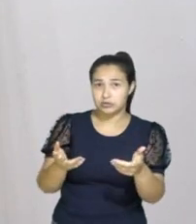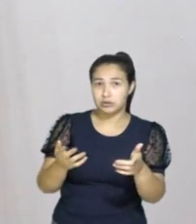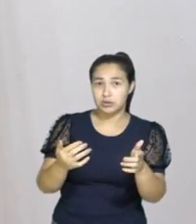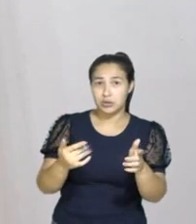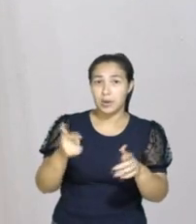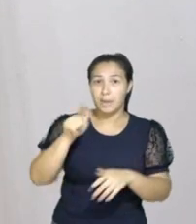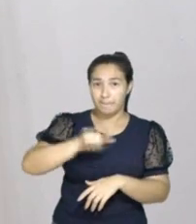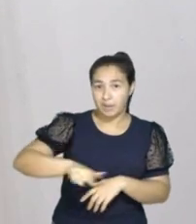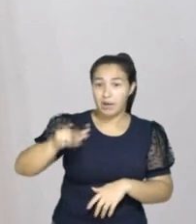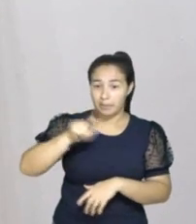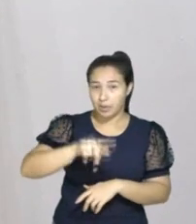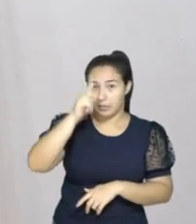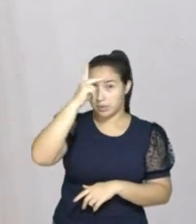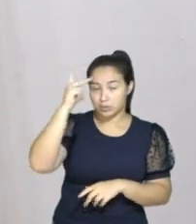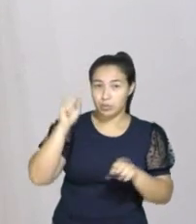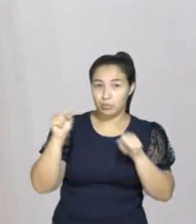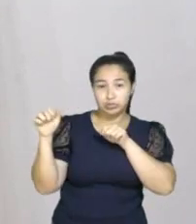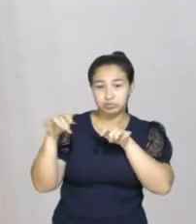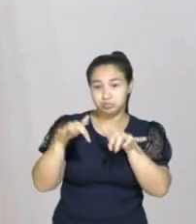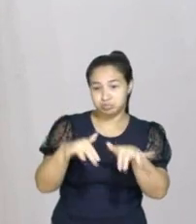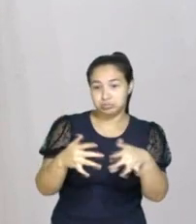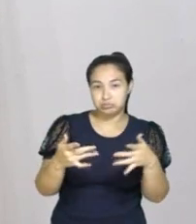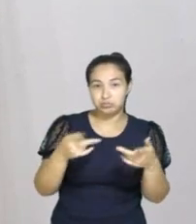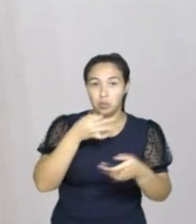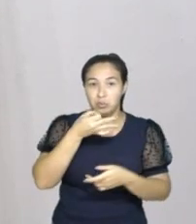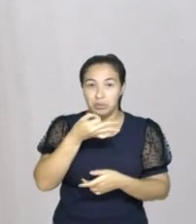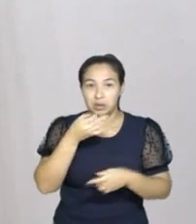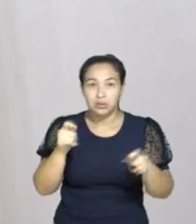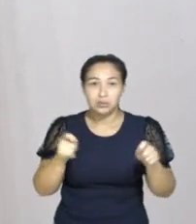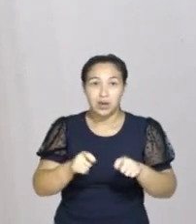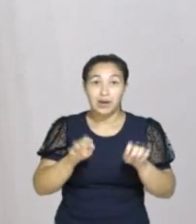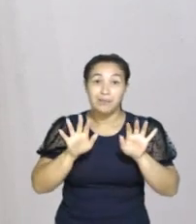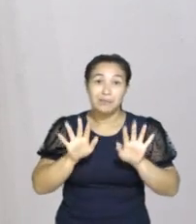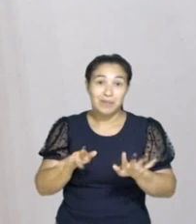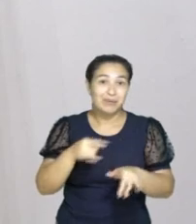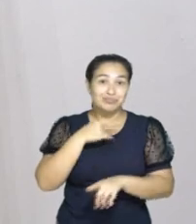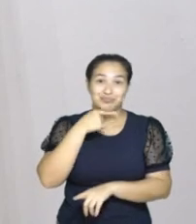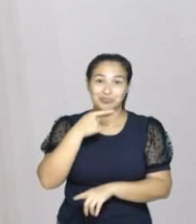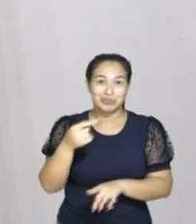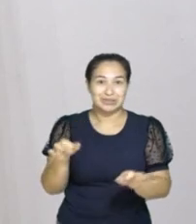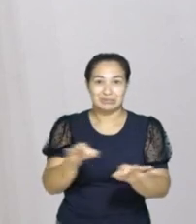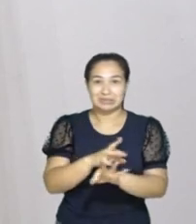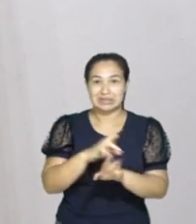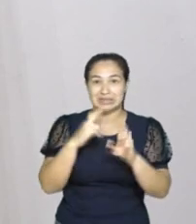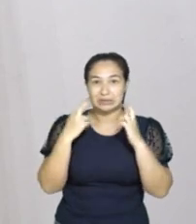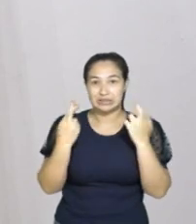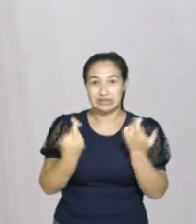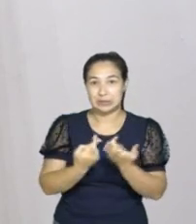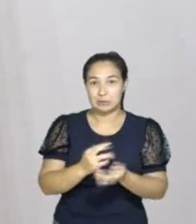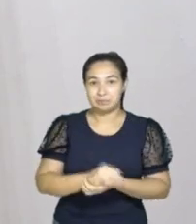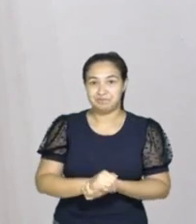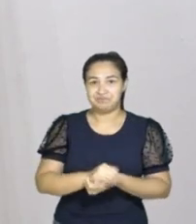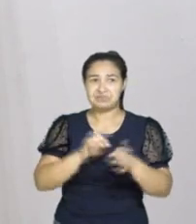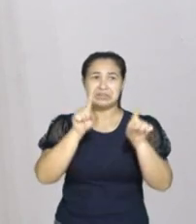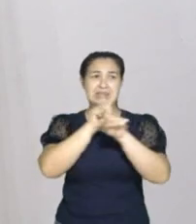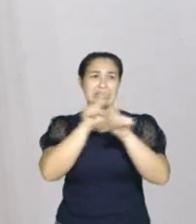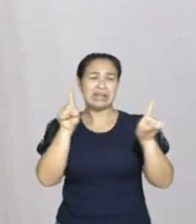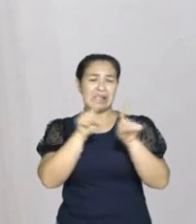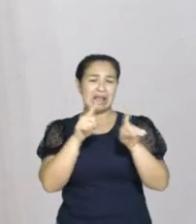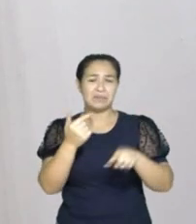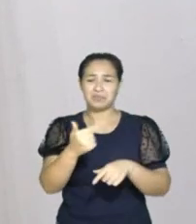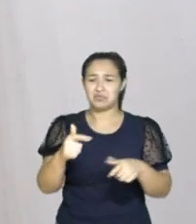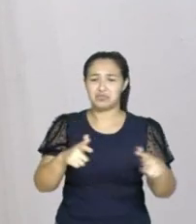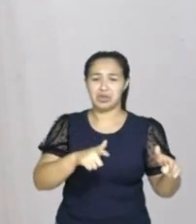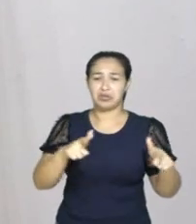pessoas poderem vir e dar sua opinião mas infelizmente nesse momento não foi possível reclamam que não tem espaço